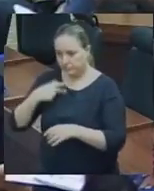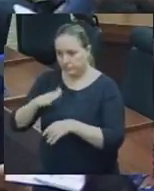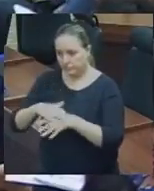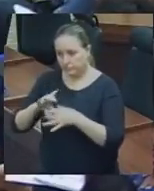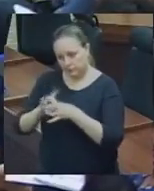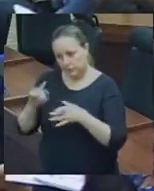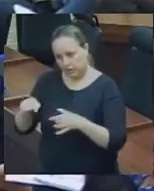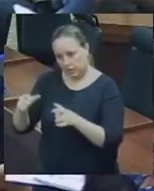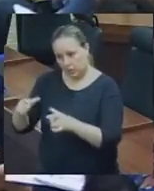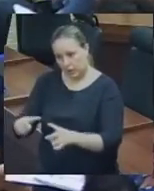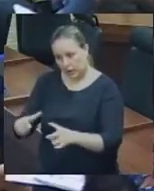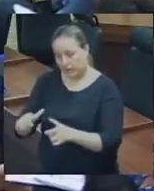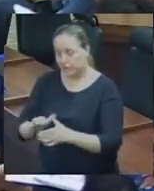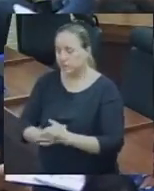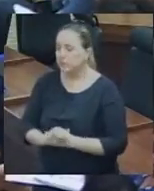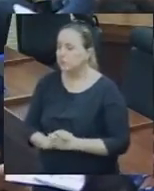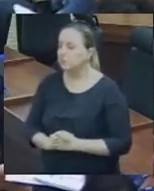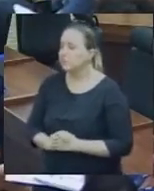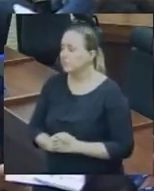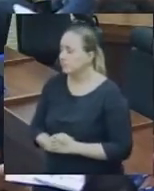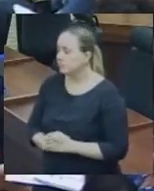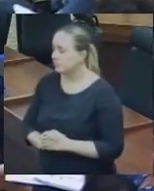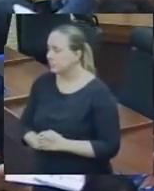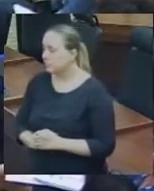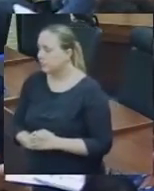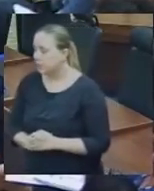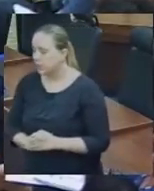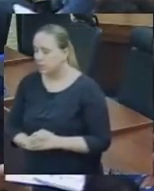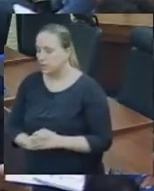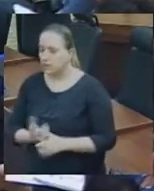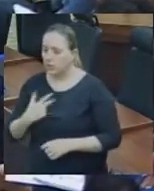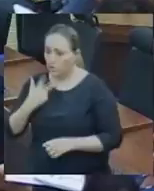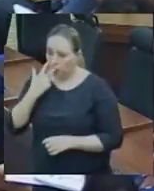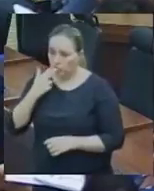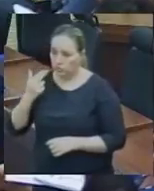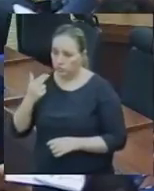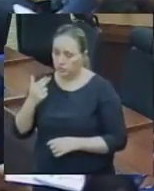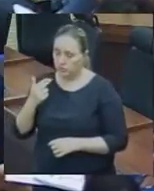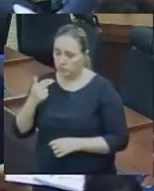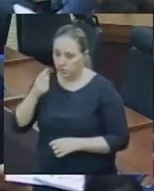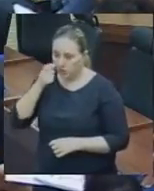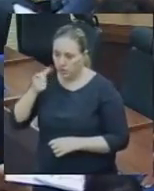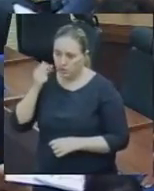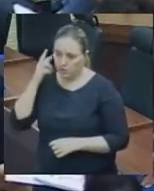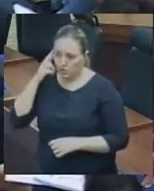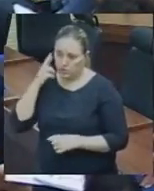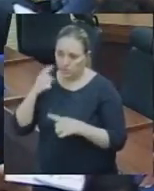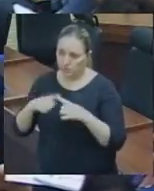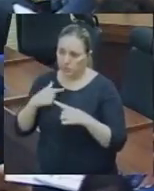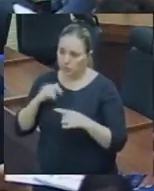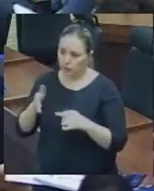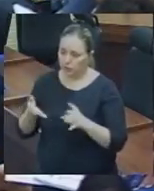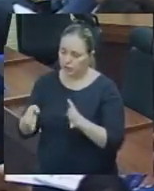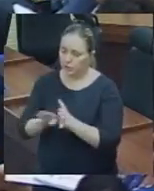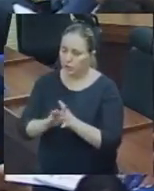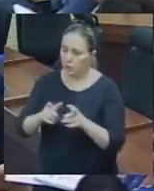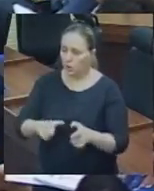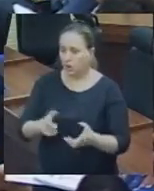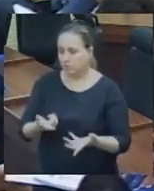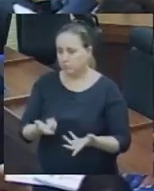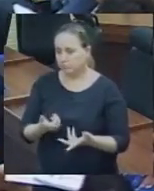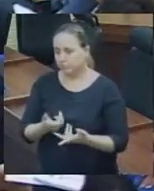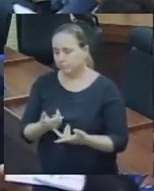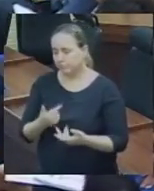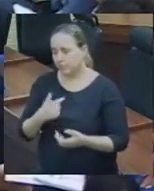eu acho interessante é essa reflexão porque se eu me deparei algumas situações muito curiosa eu